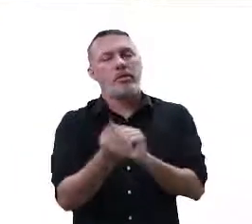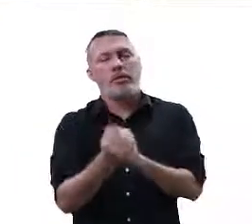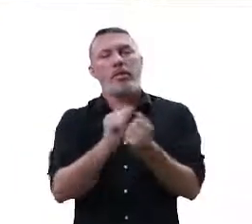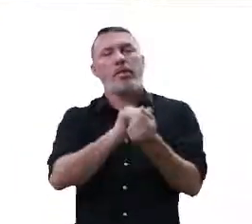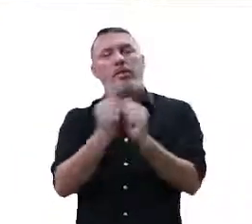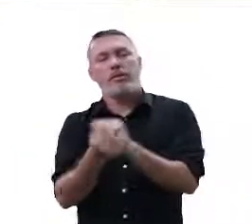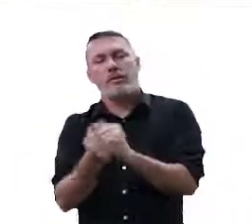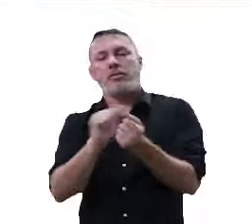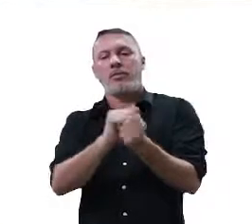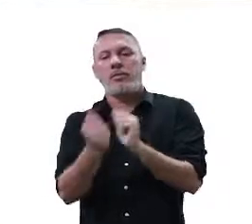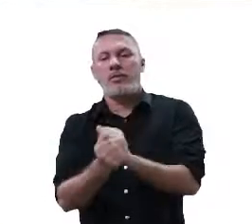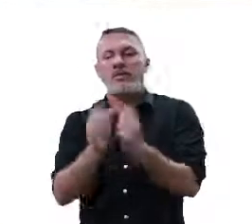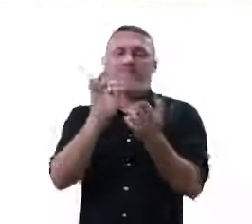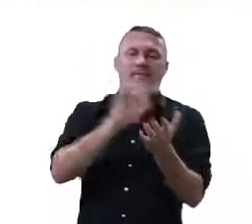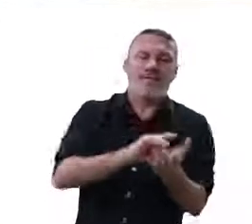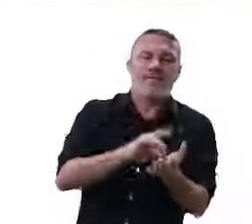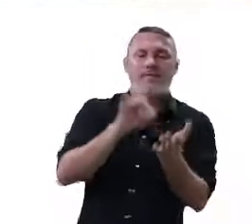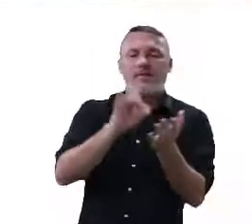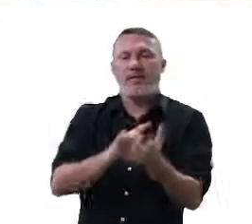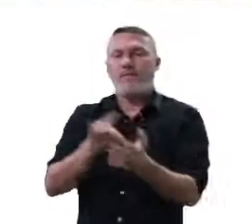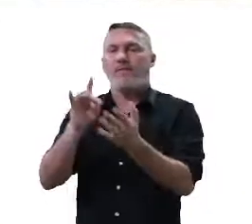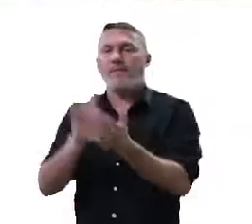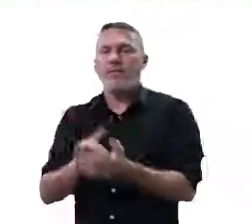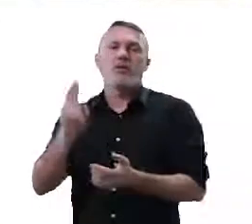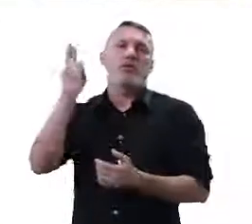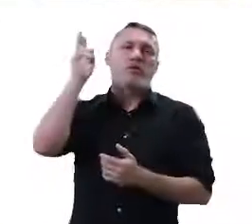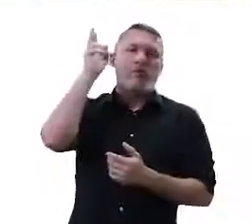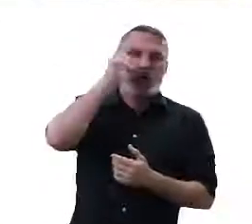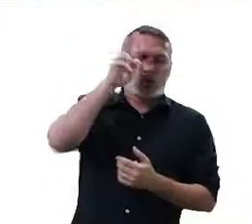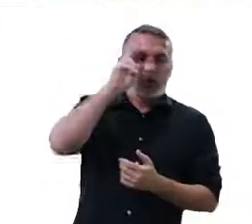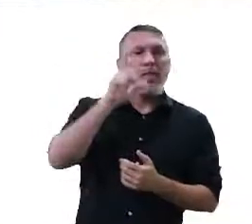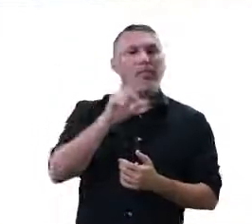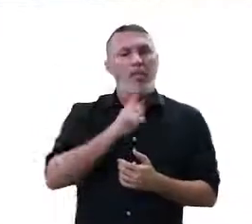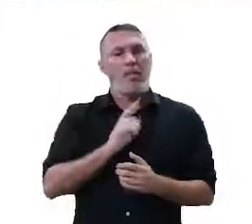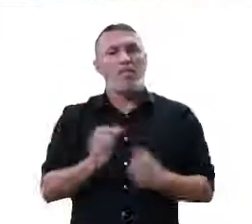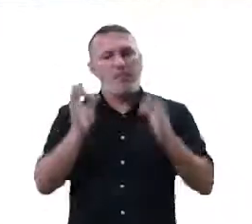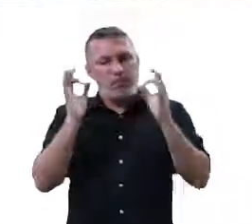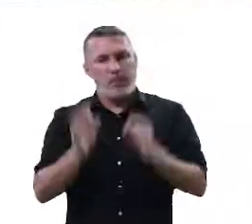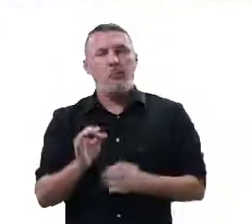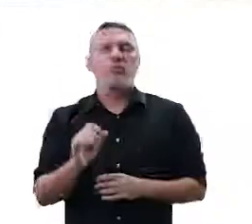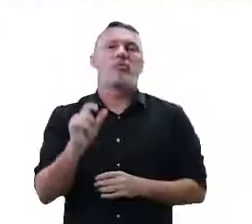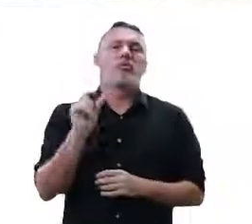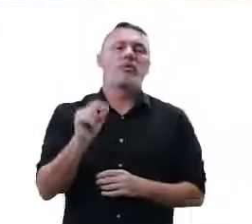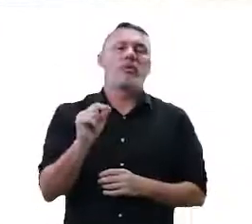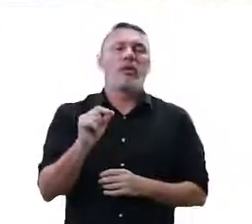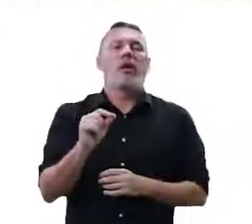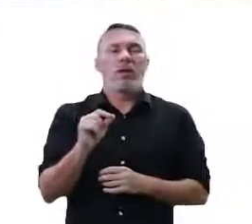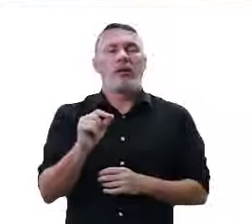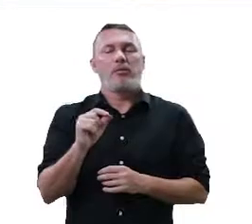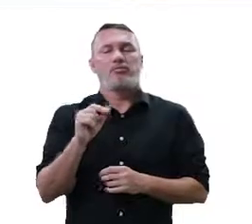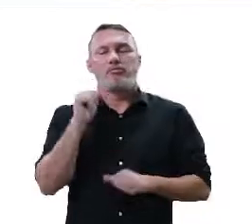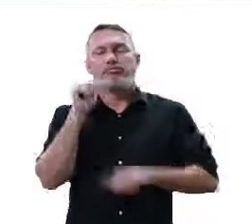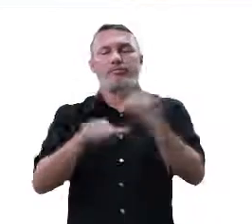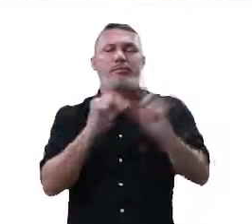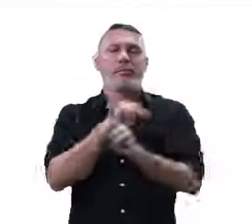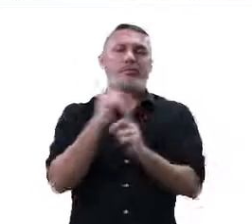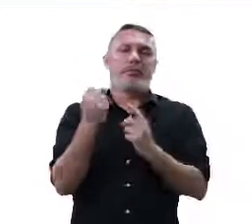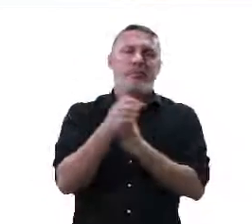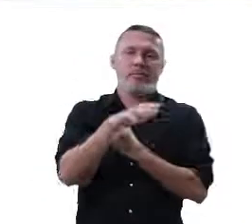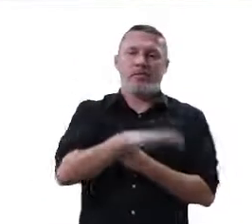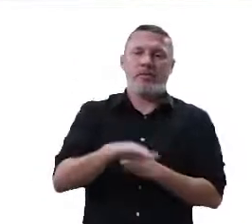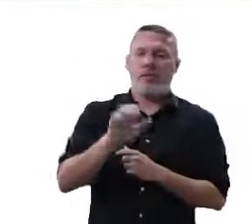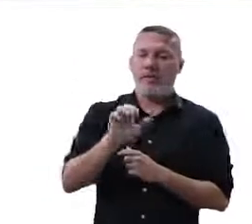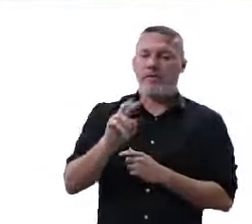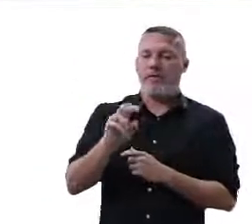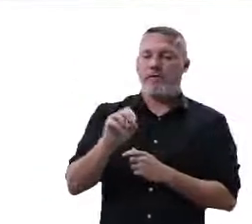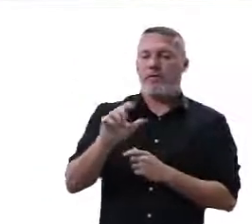adaptando a essas novas realidades históricas, e aí o que a gente tem, evidentemente, é a presença dessa evolução. Então,